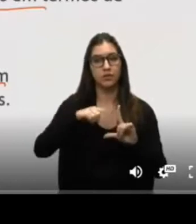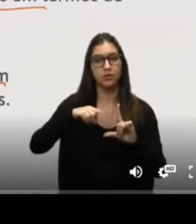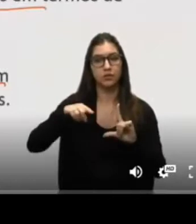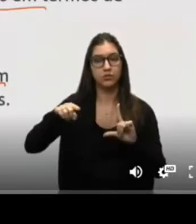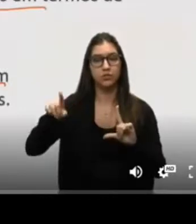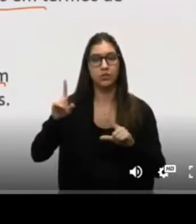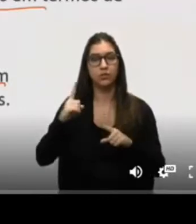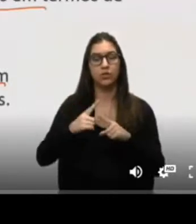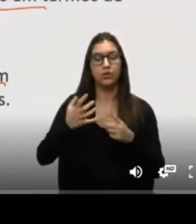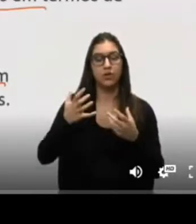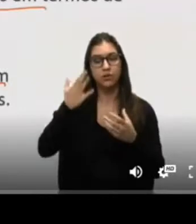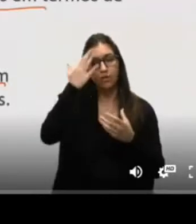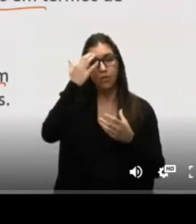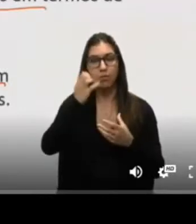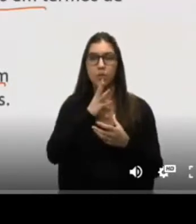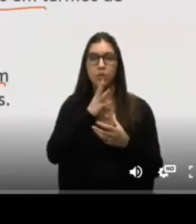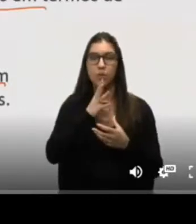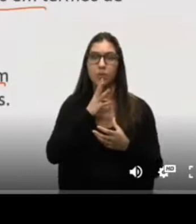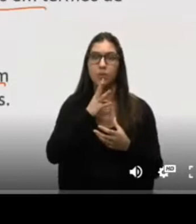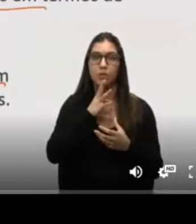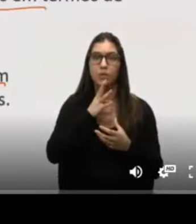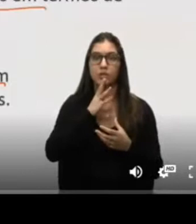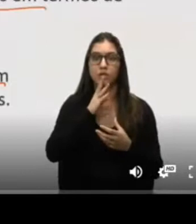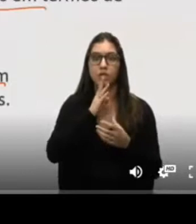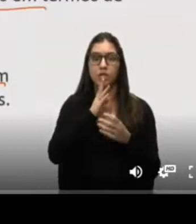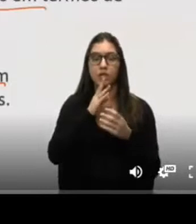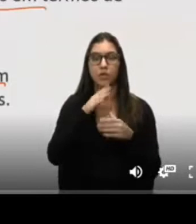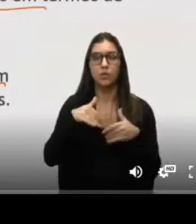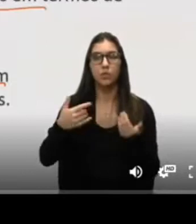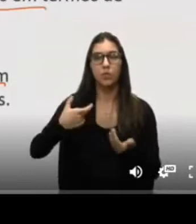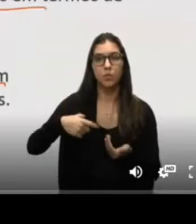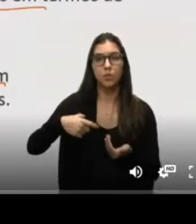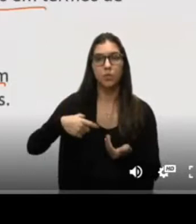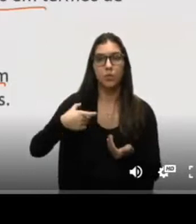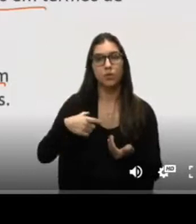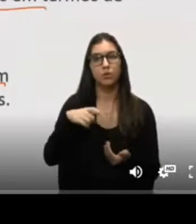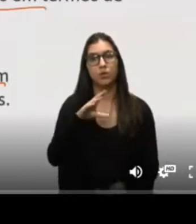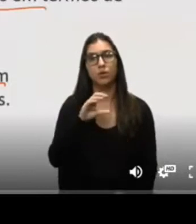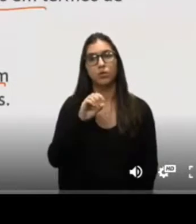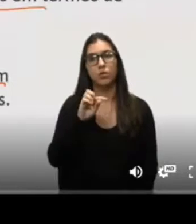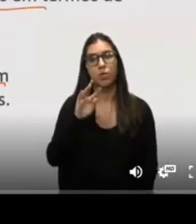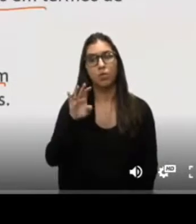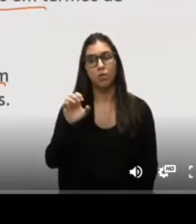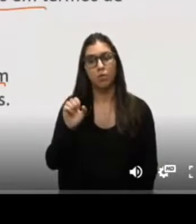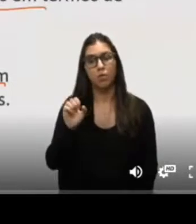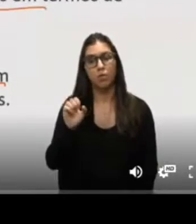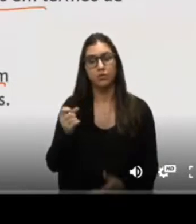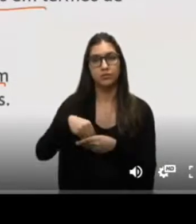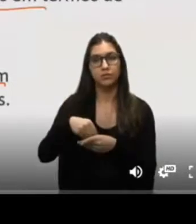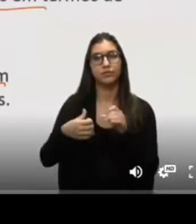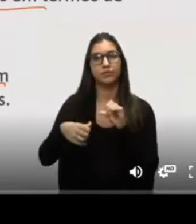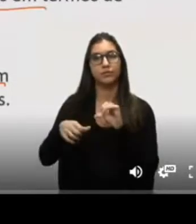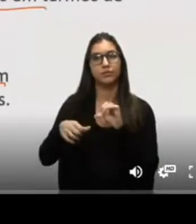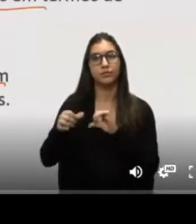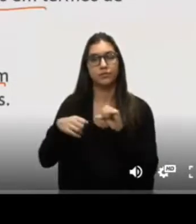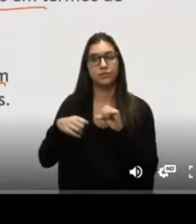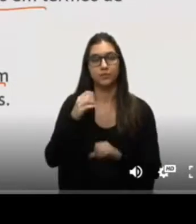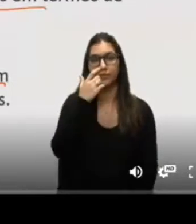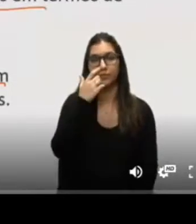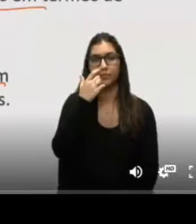fase, para saber conhecer o comportamento dos compostos. Esquece diagrama de